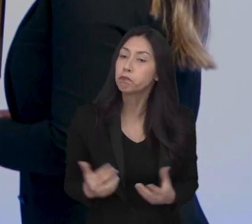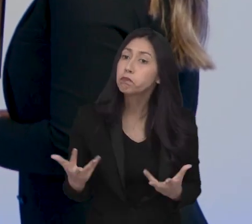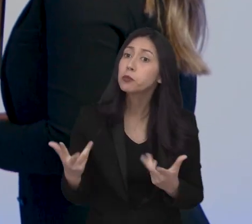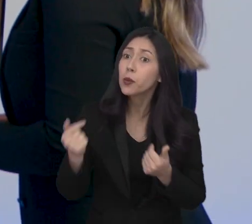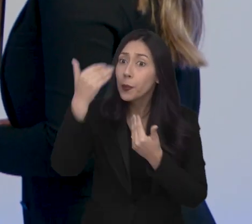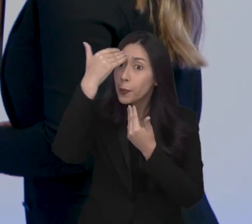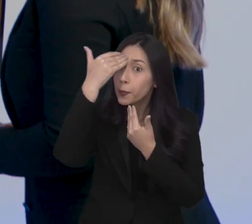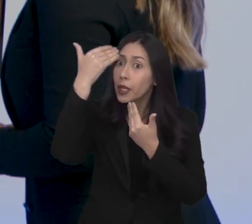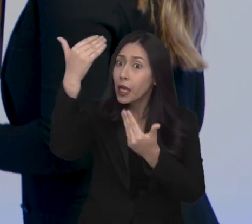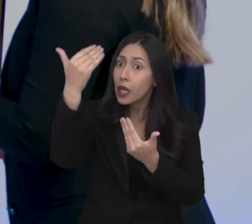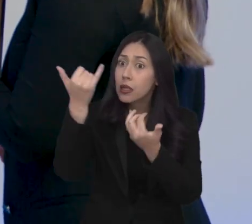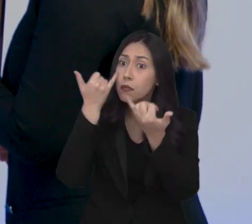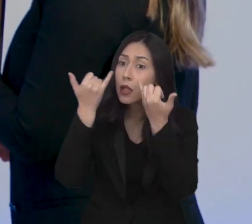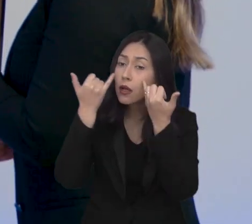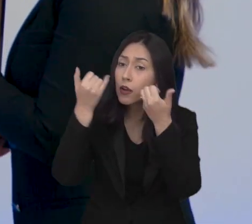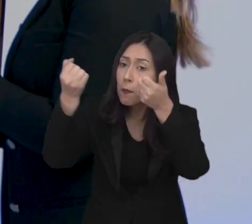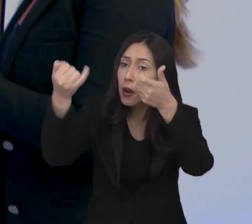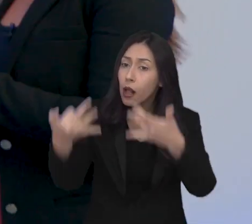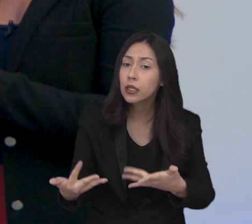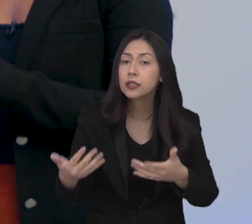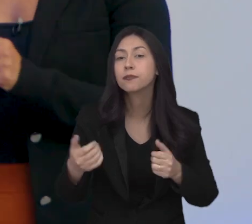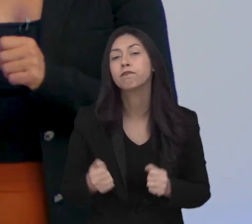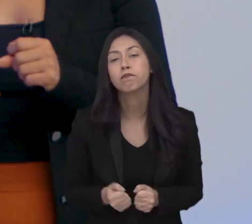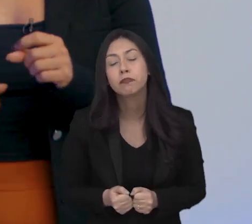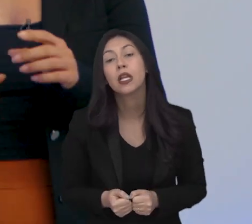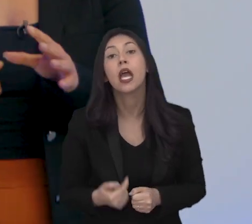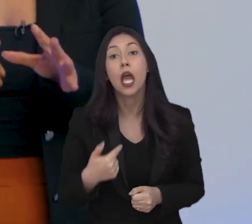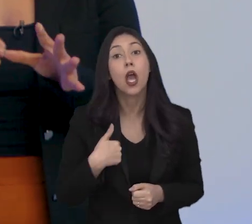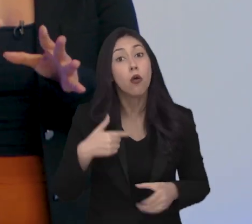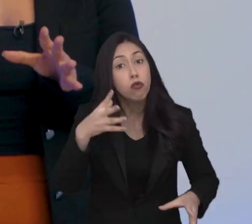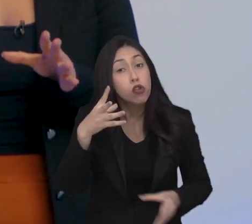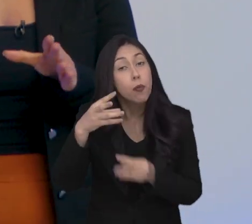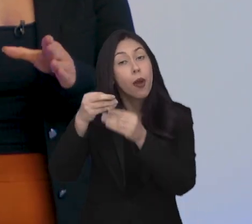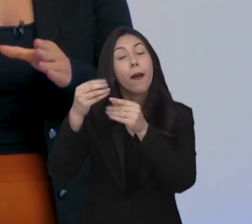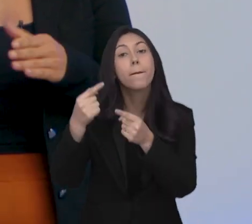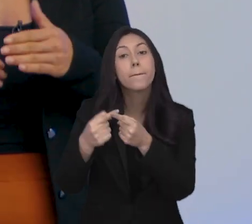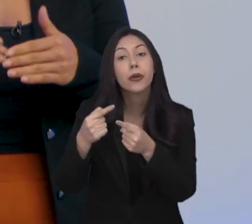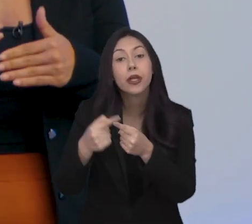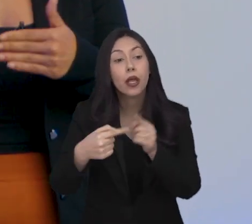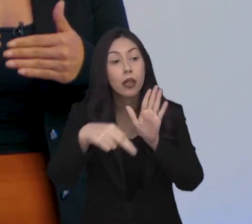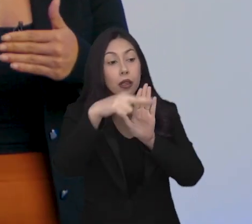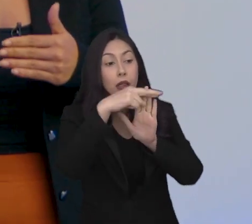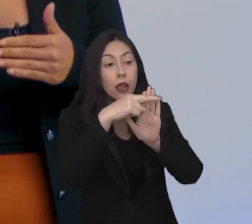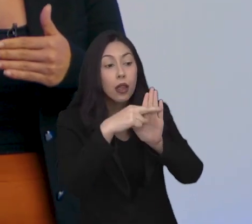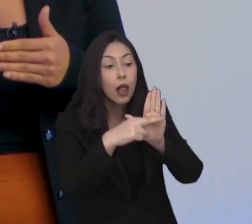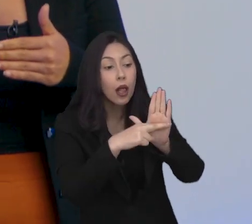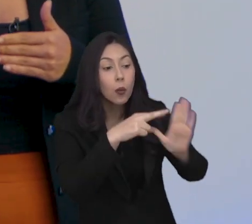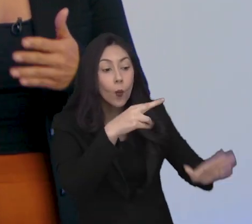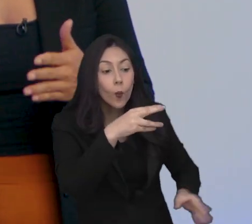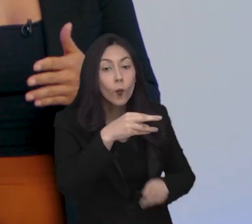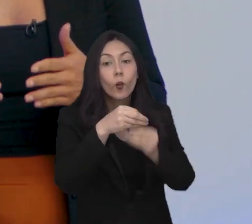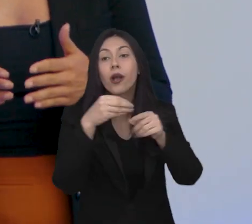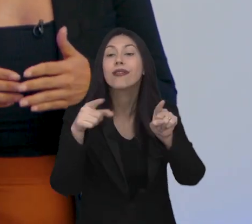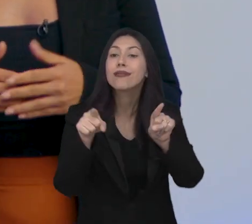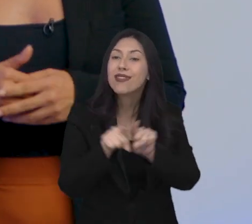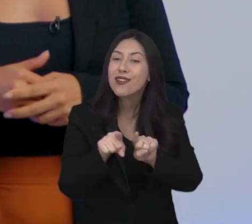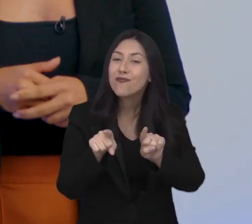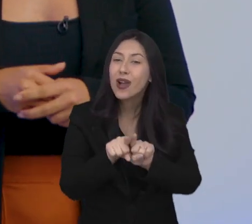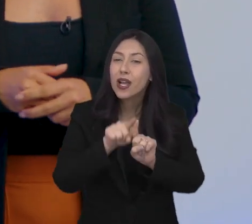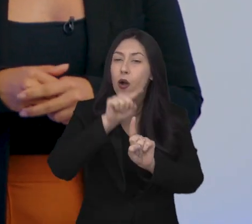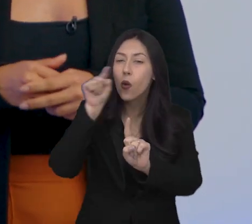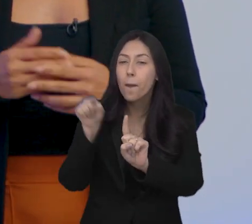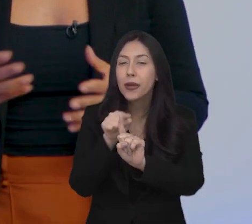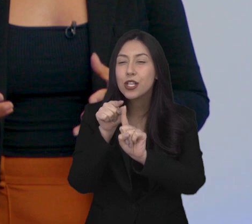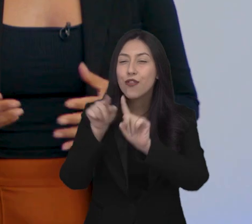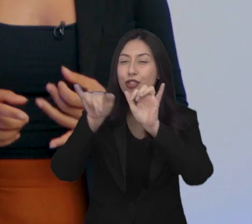vocês. Maravilha, Mavi, muito obrigada, viu, pelas informações. Pois é, eu complemento aqui porque outras medidas também estão sendo